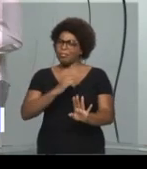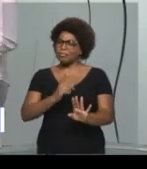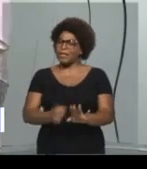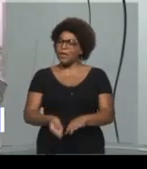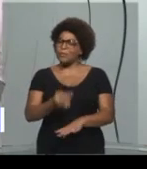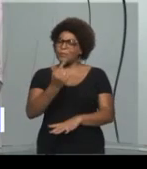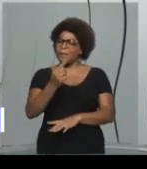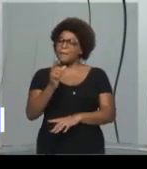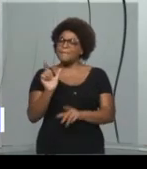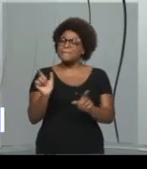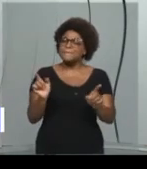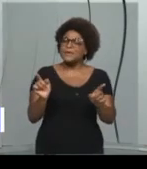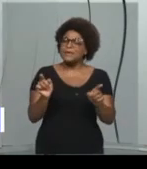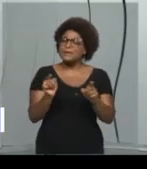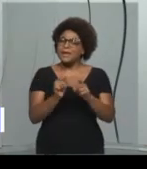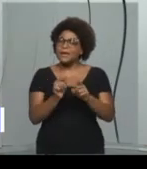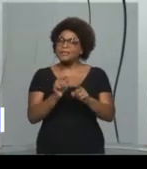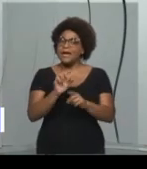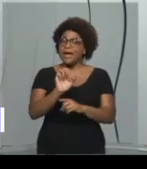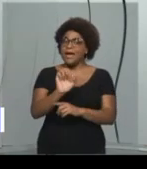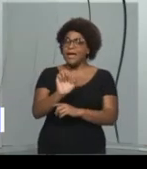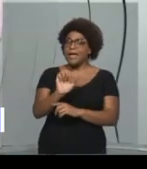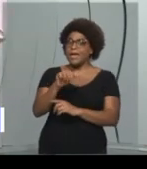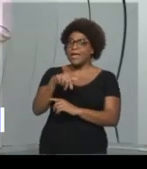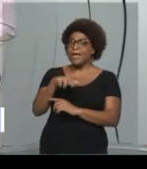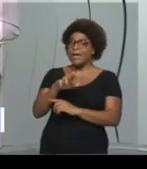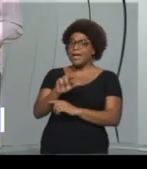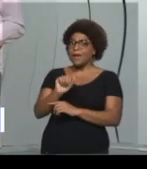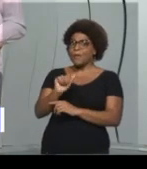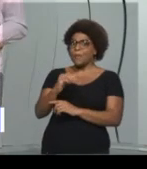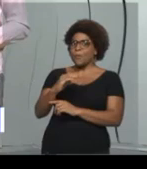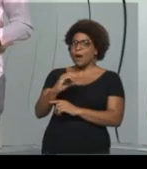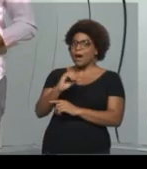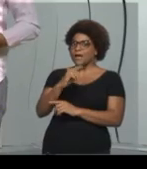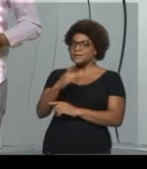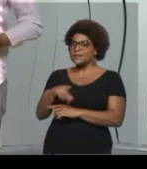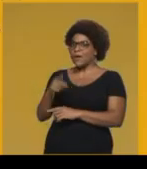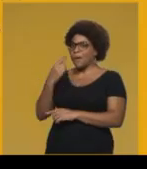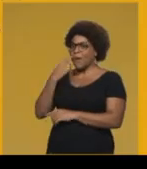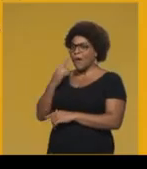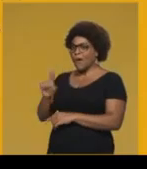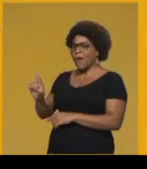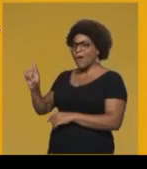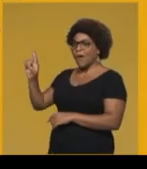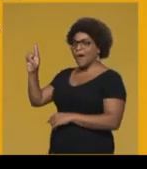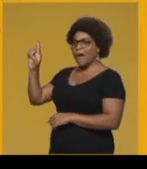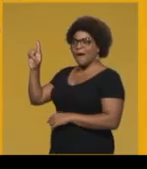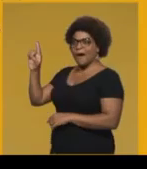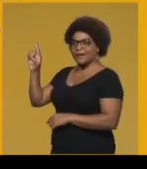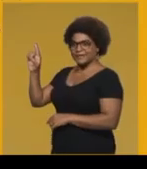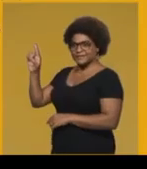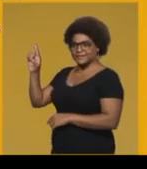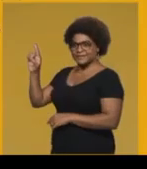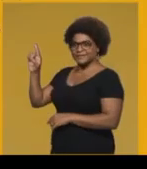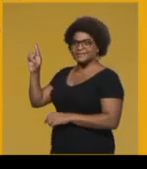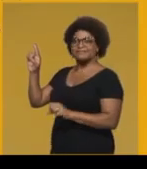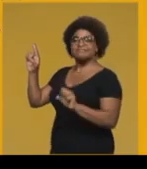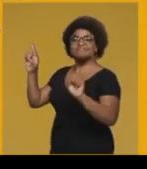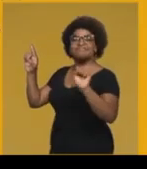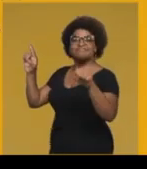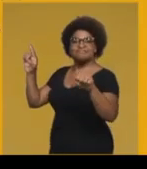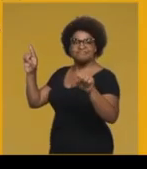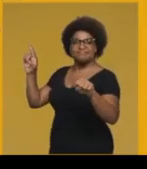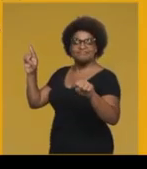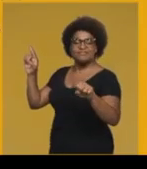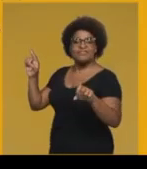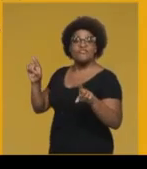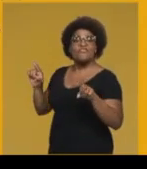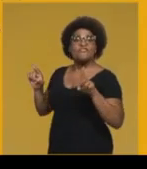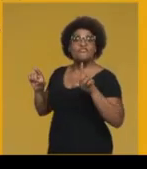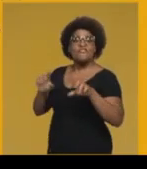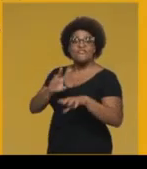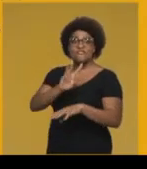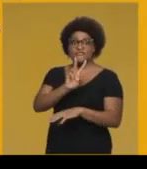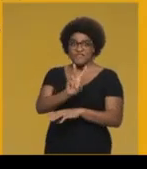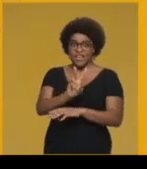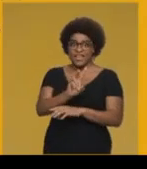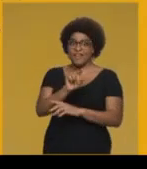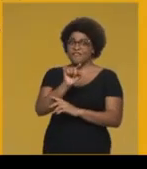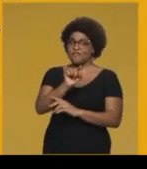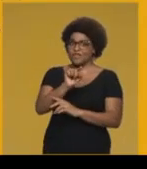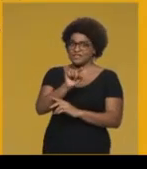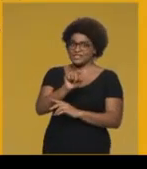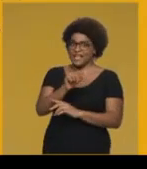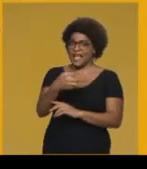olhada. Você é o resultado das expectativas que a sociedade coloca para você